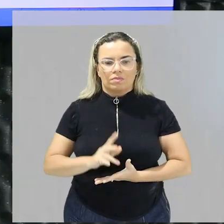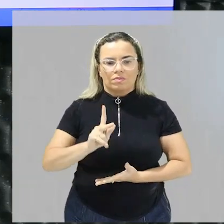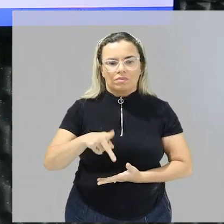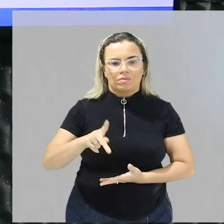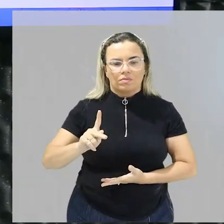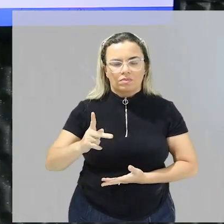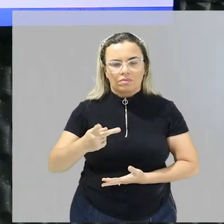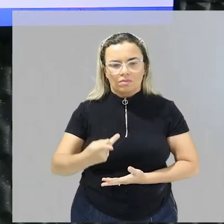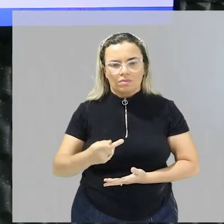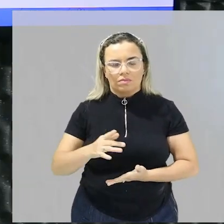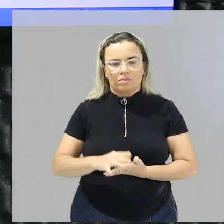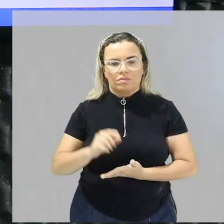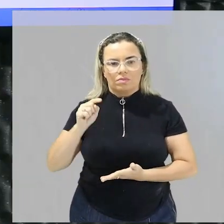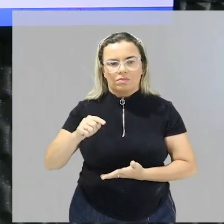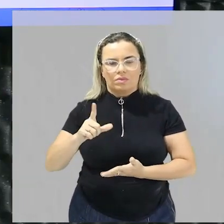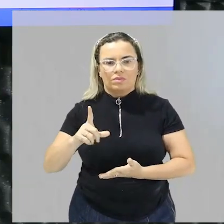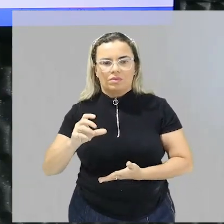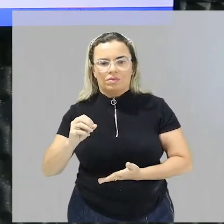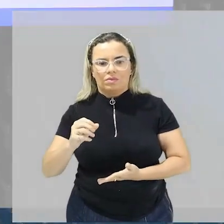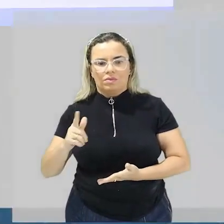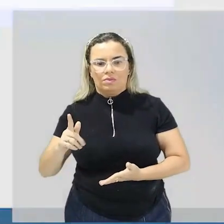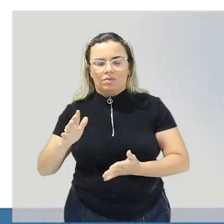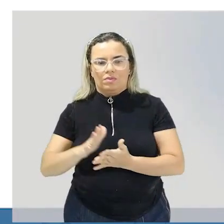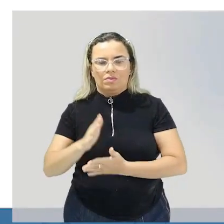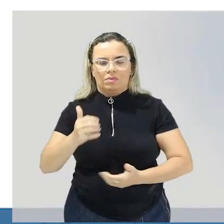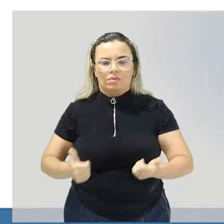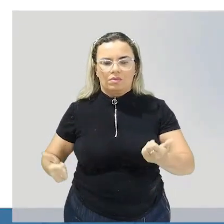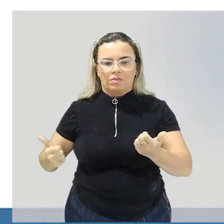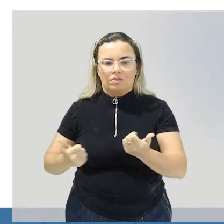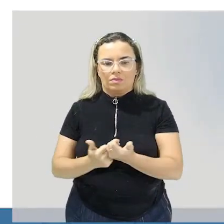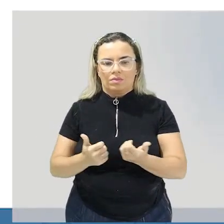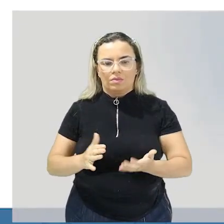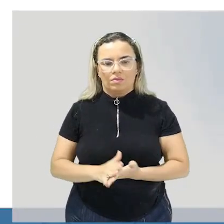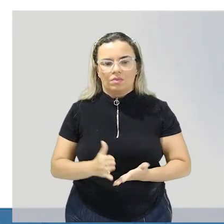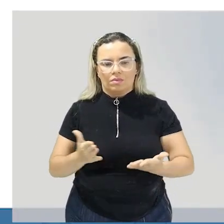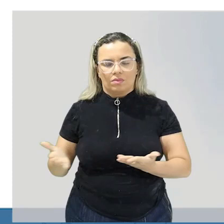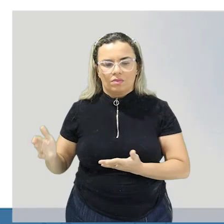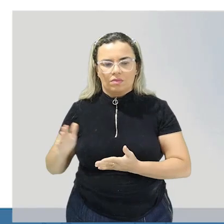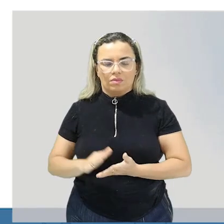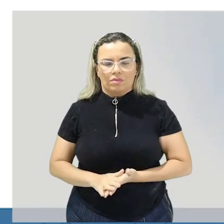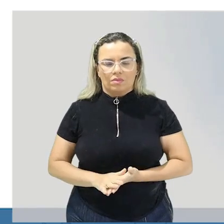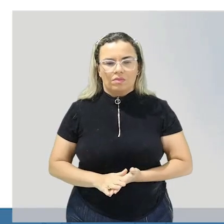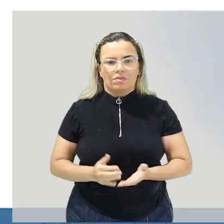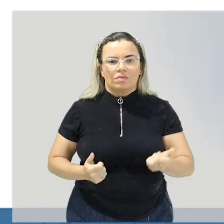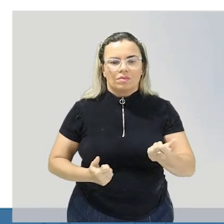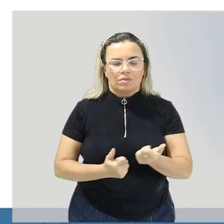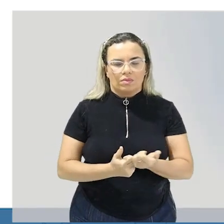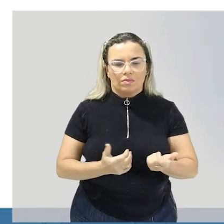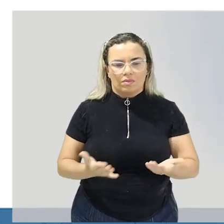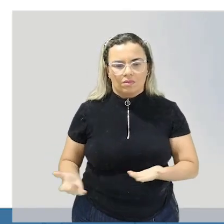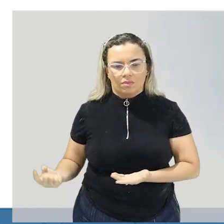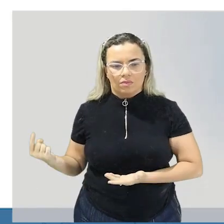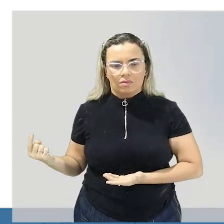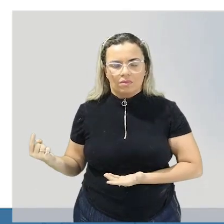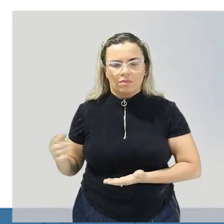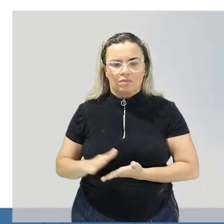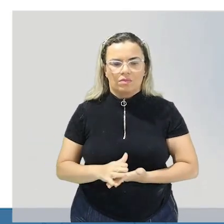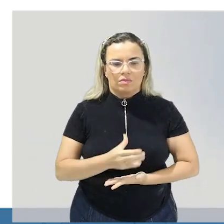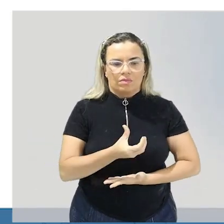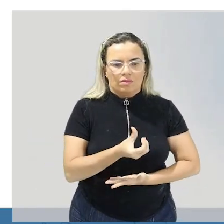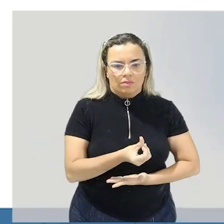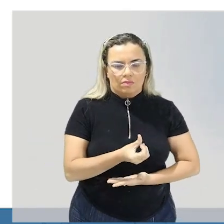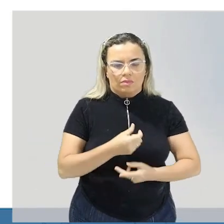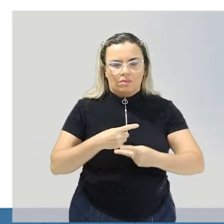pH, que é esse logaritmo aqui, ó, vai ser substituído aqui nesse local, tá? Então, ó, substituindo aqui,